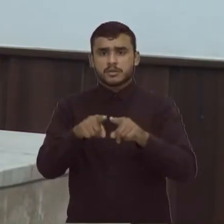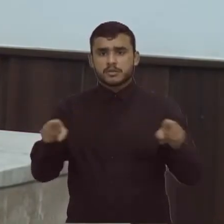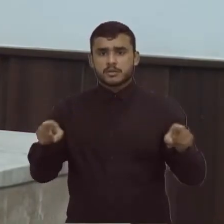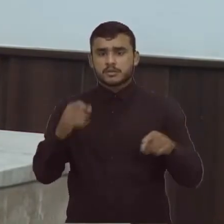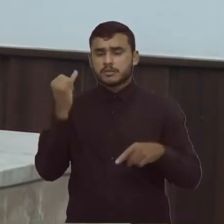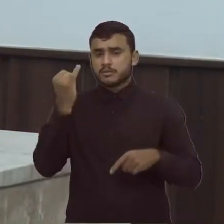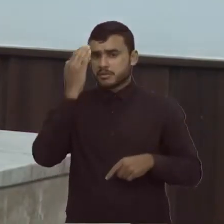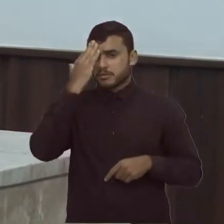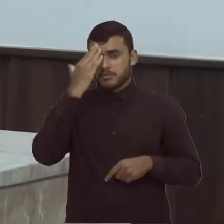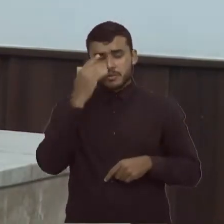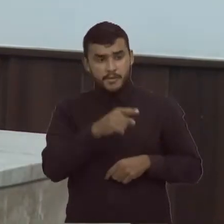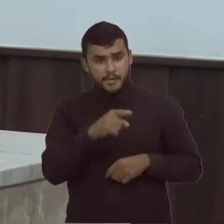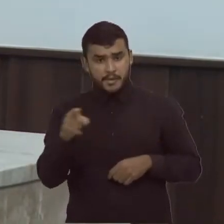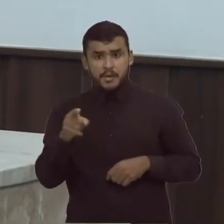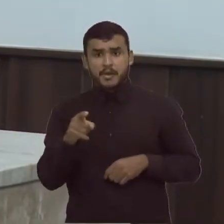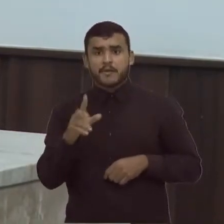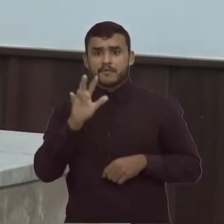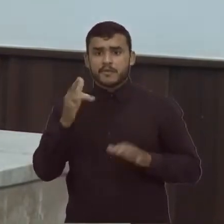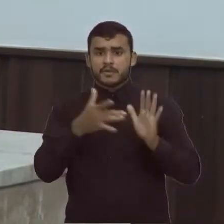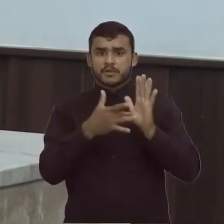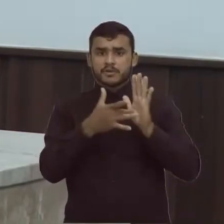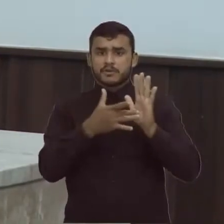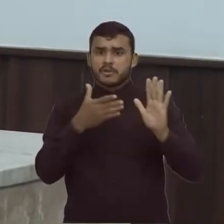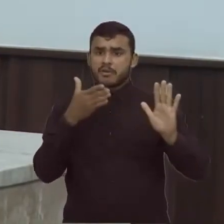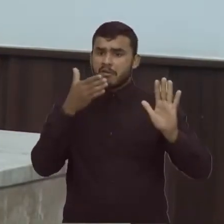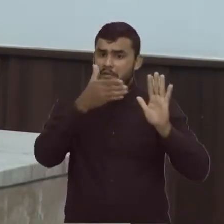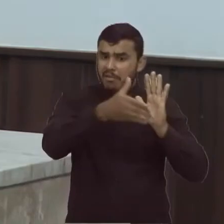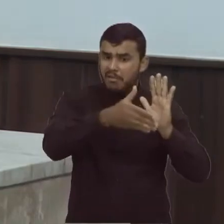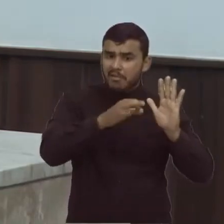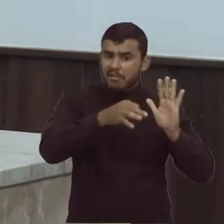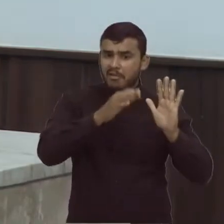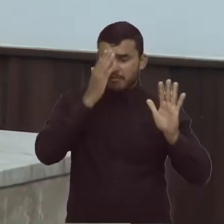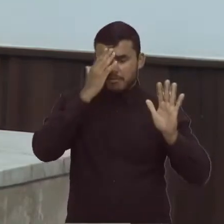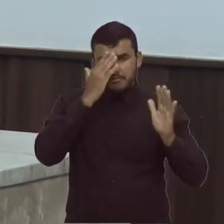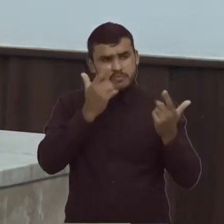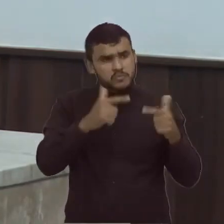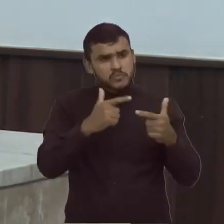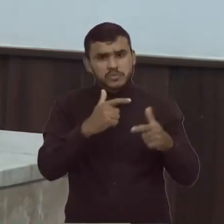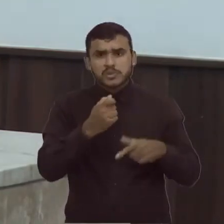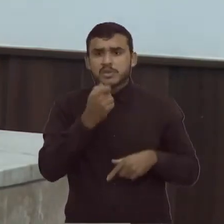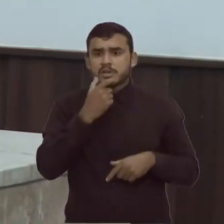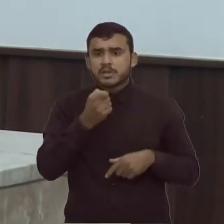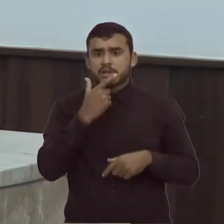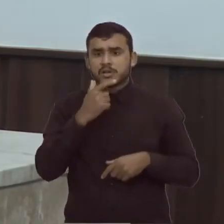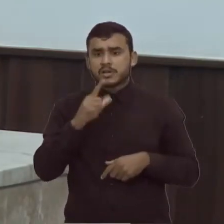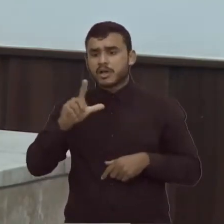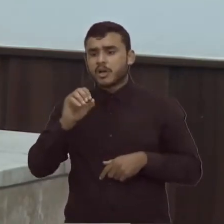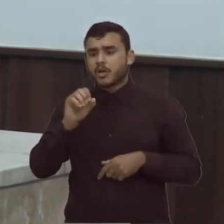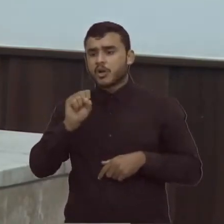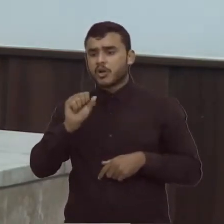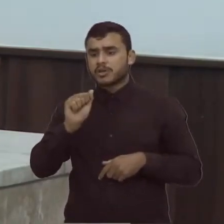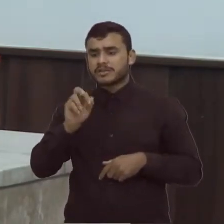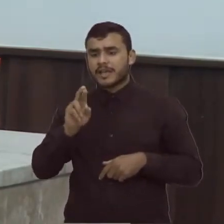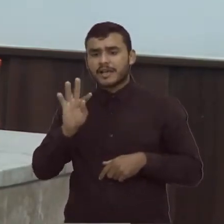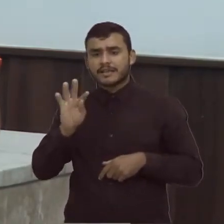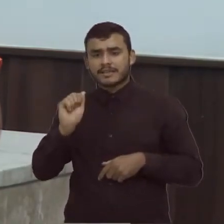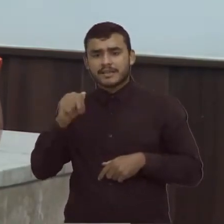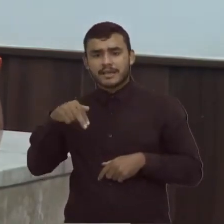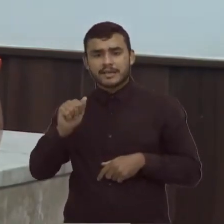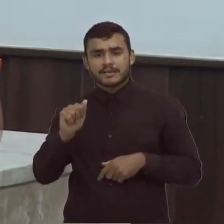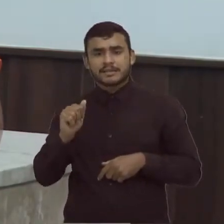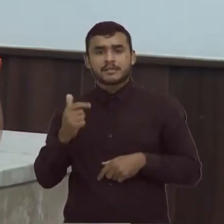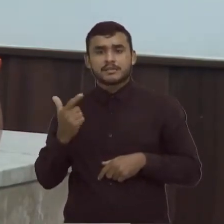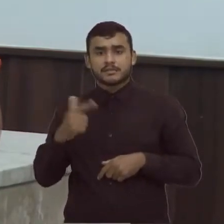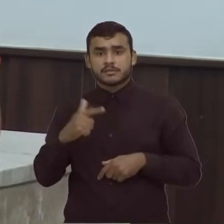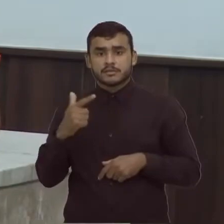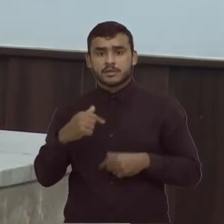ponta que está indo para a atenção primária e que não tem medicamentos controlada como Losartana medicamento simples que